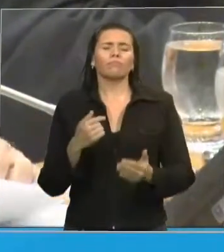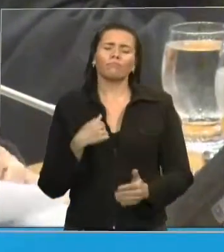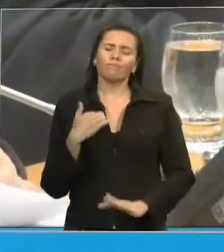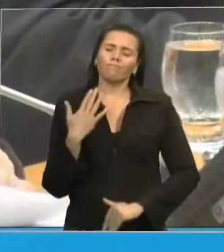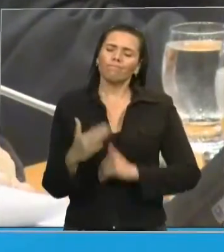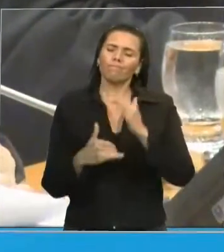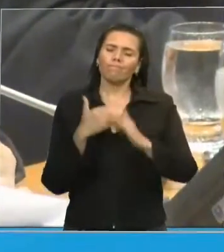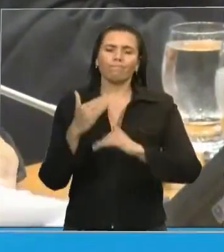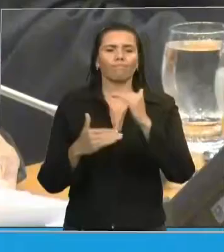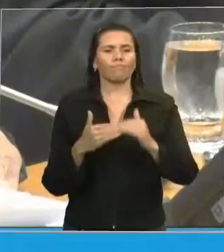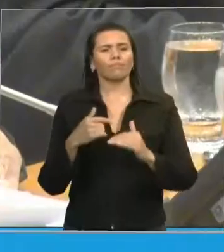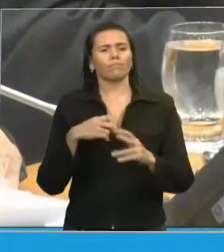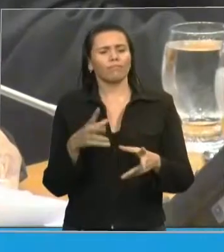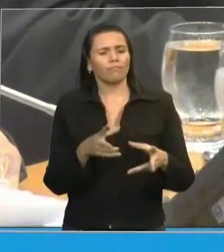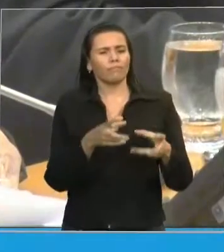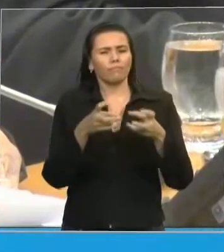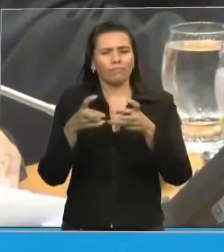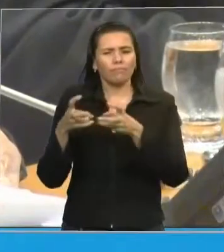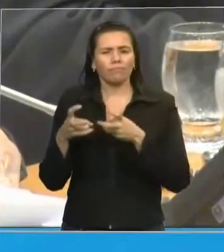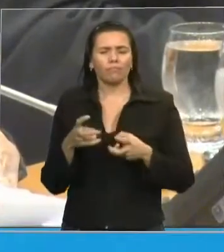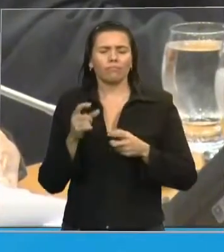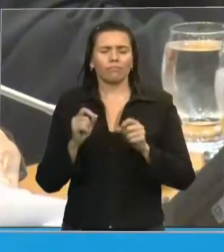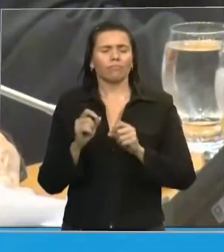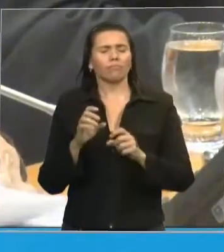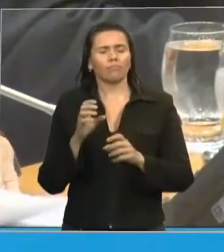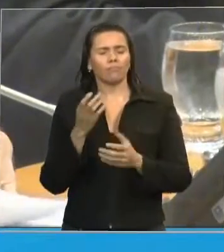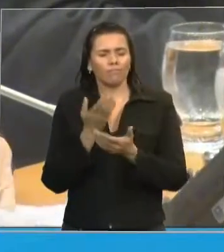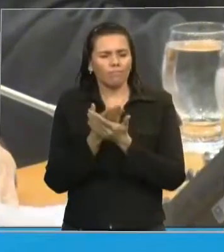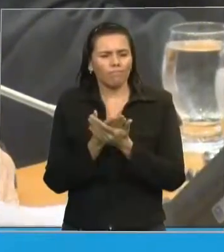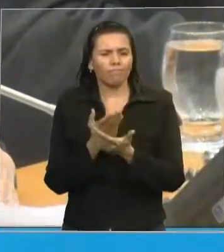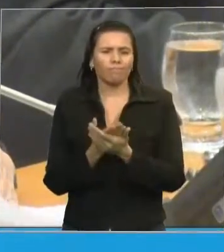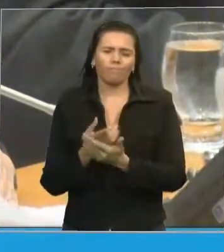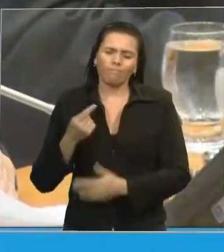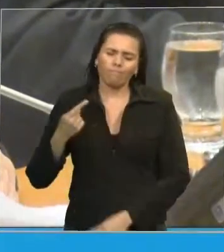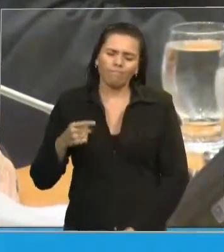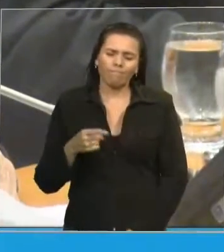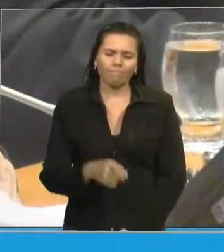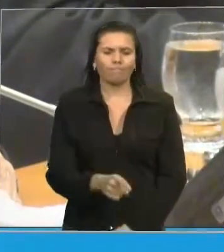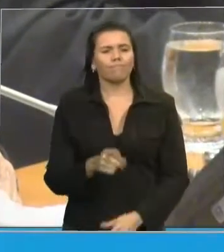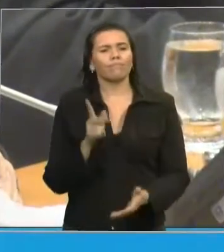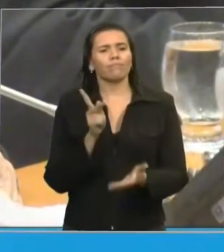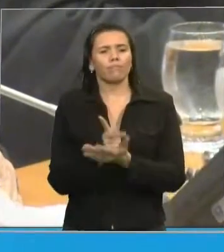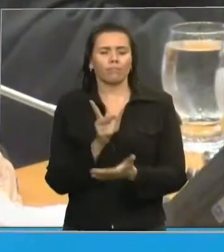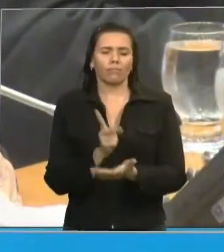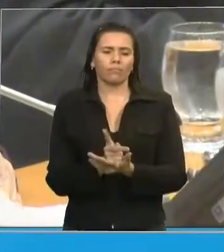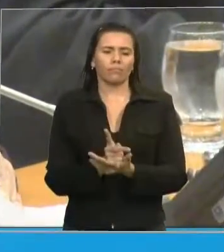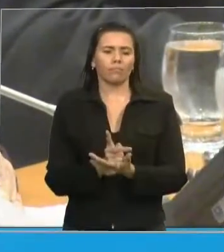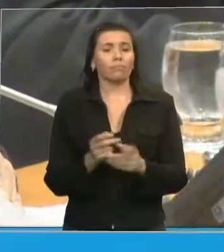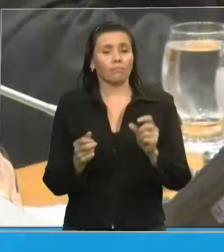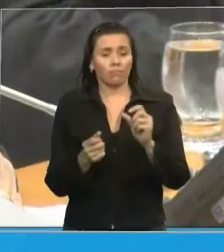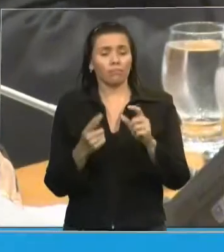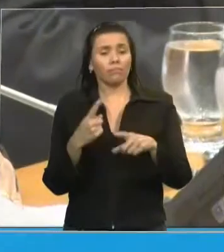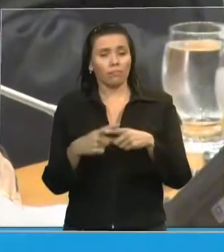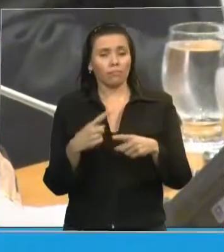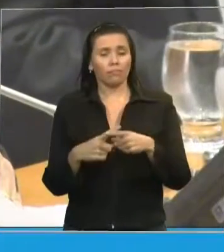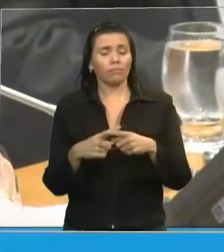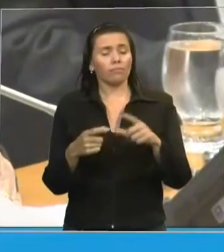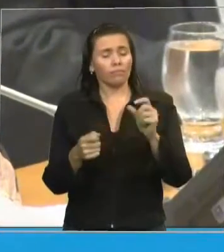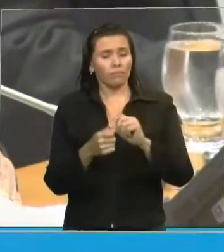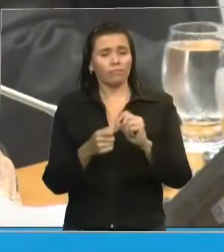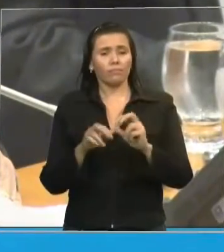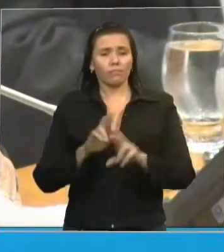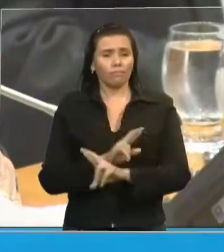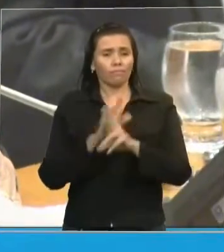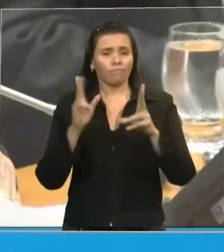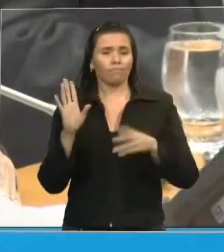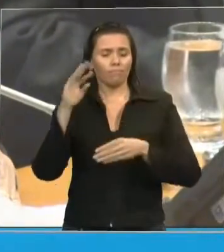estudo. O estudo fez tanta diferença na minha vida que a decisão por